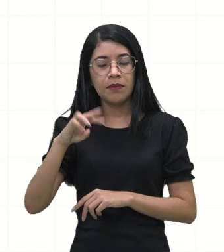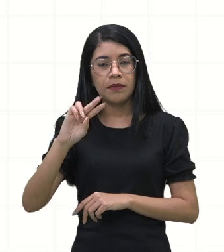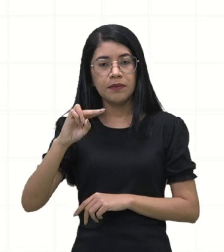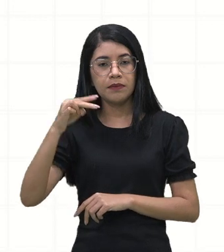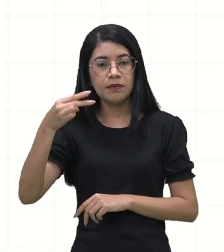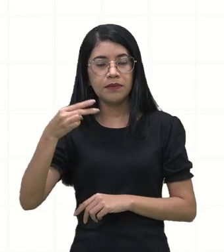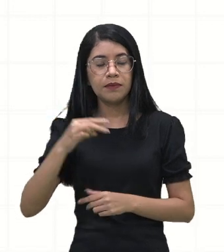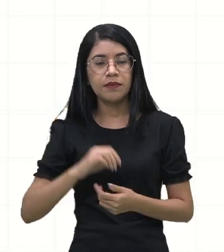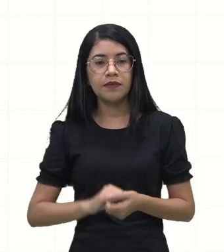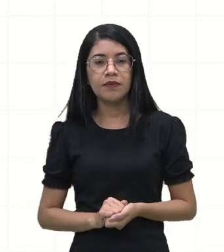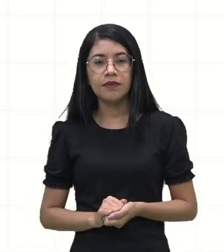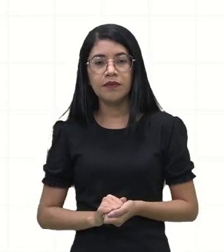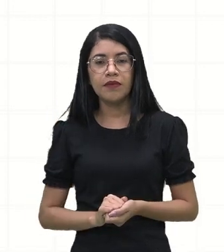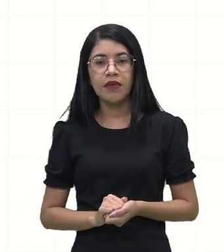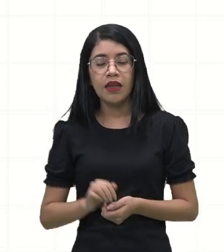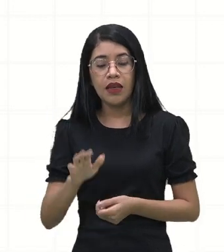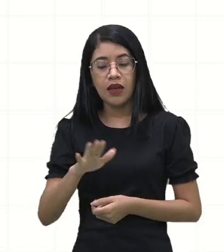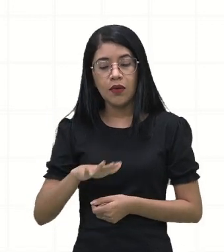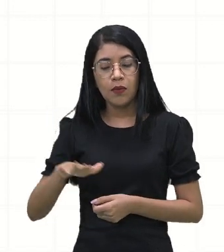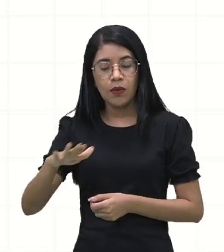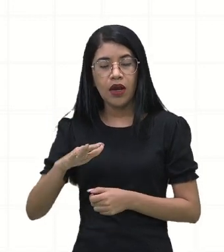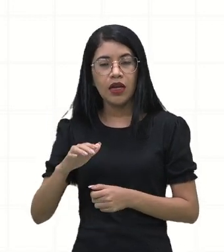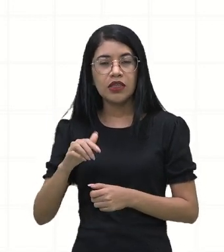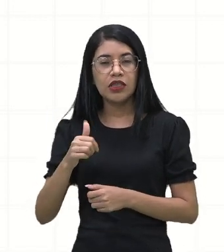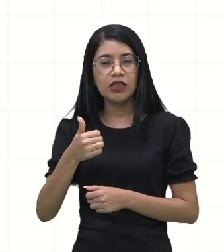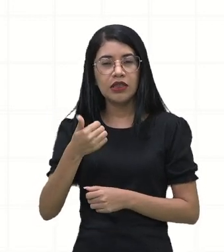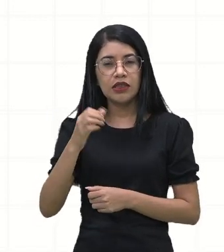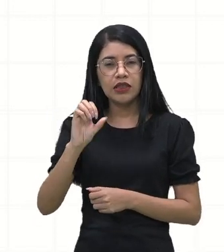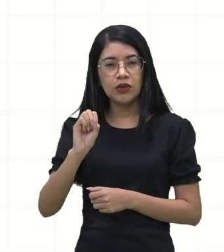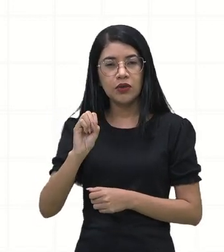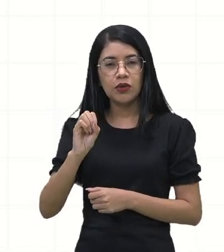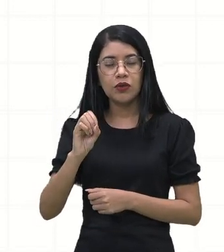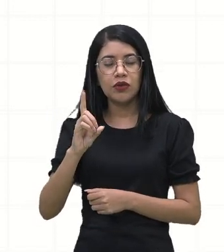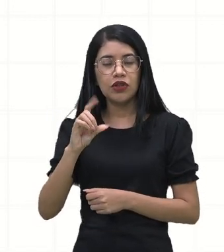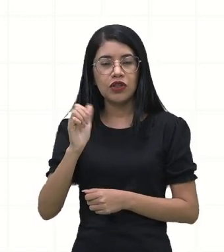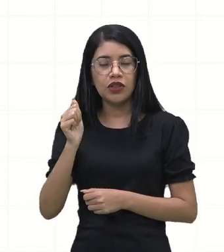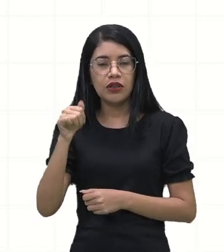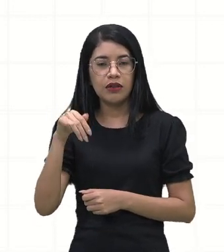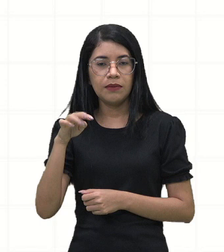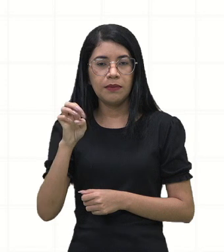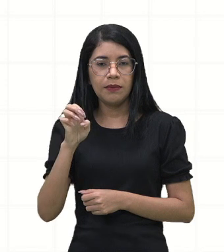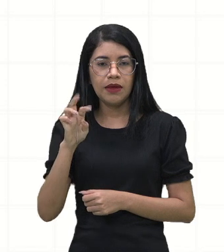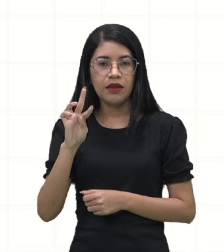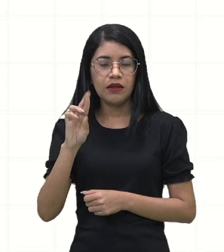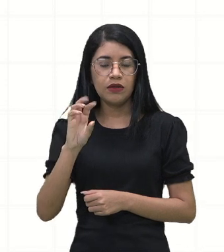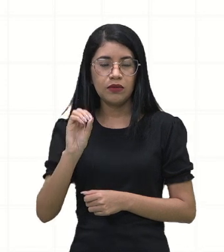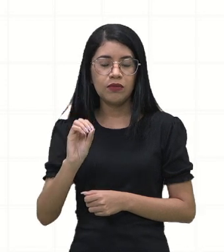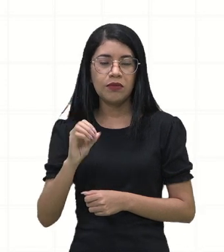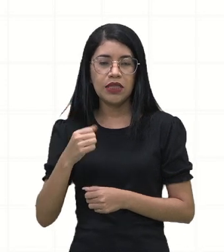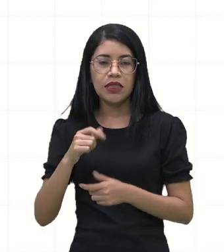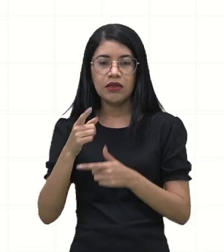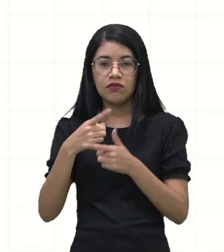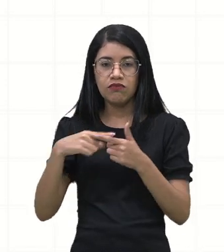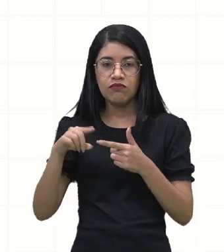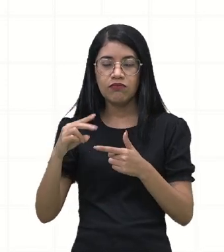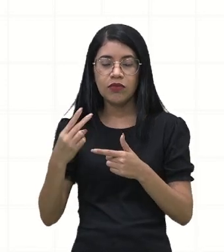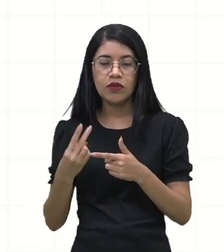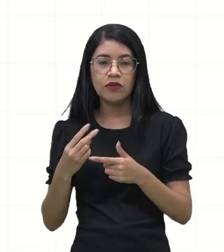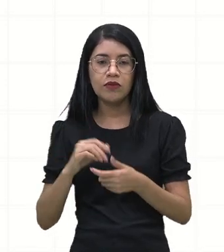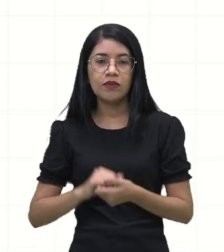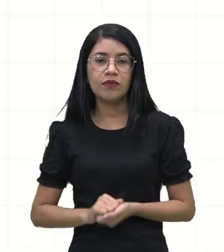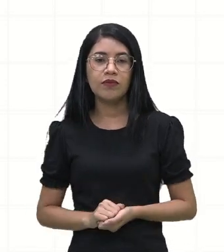agora o canteiro de 18, lembrando que agora aqui é um diâmetro. Então, você tem que dividir por 2 para utilizar o